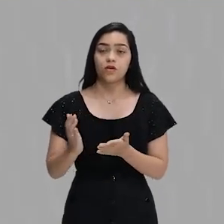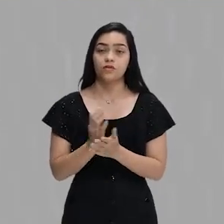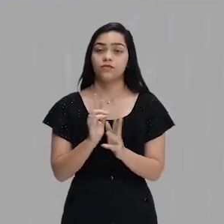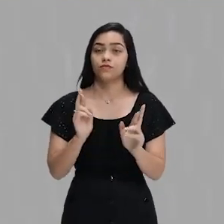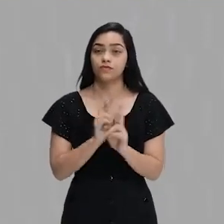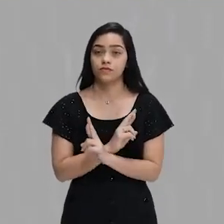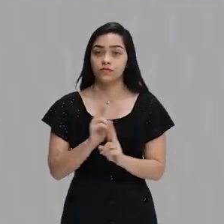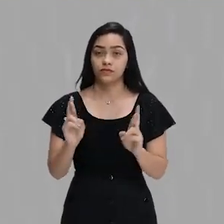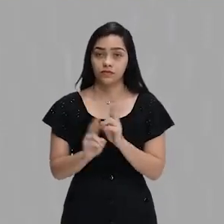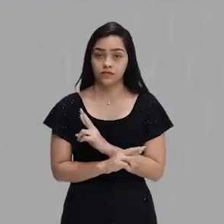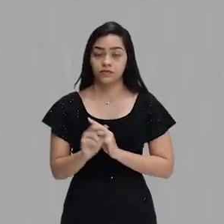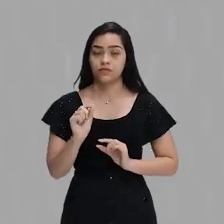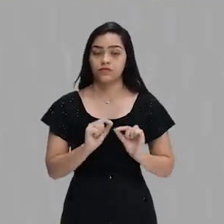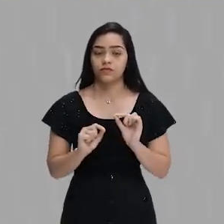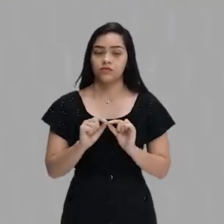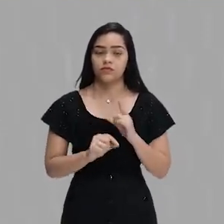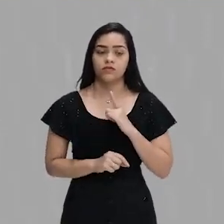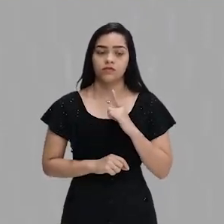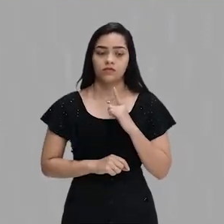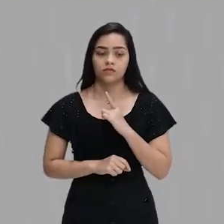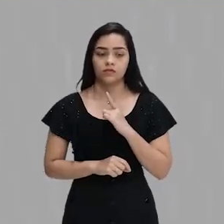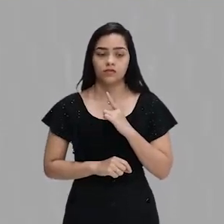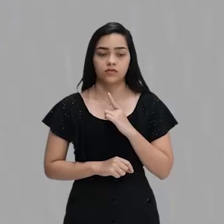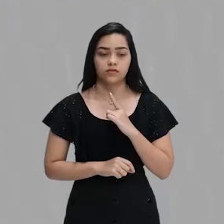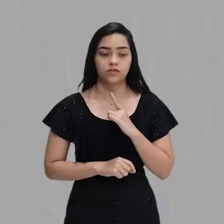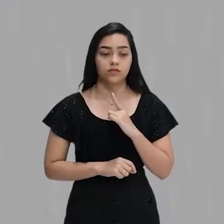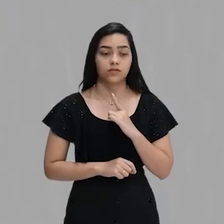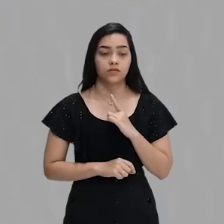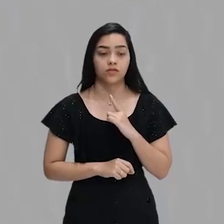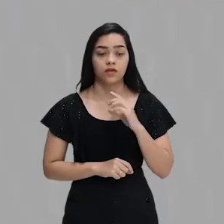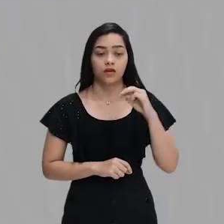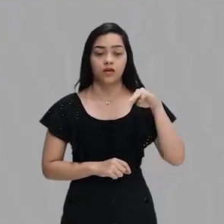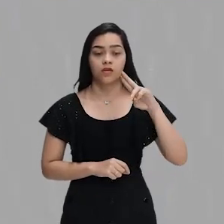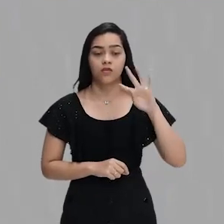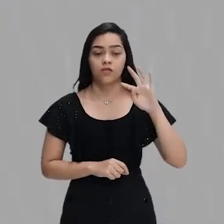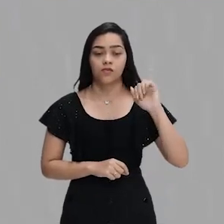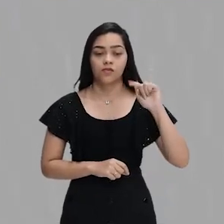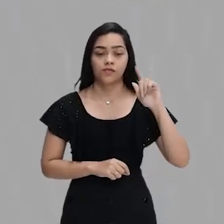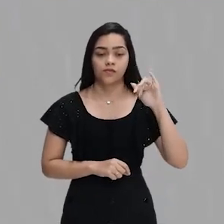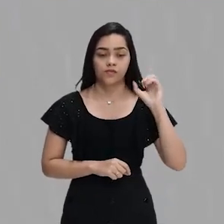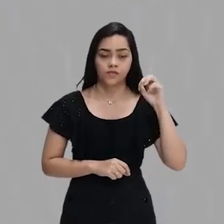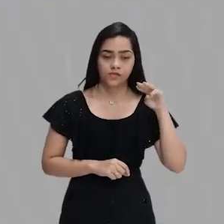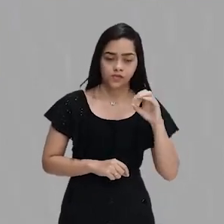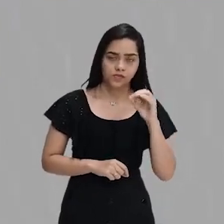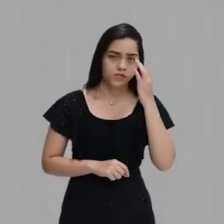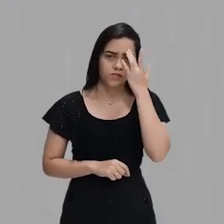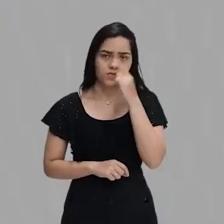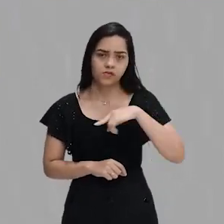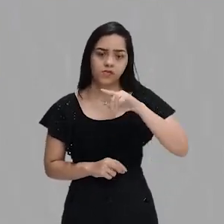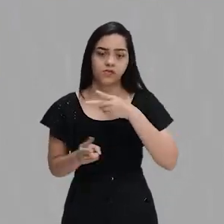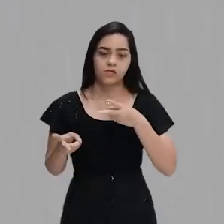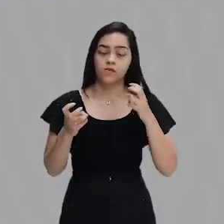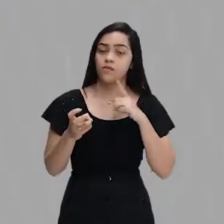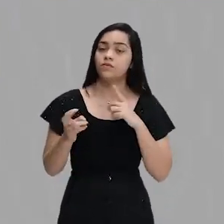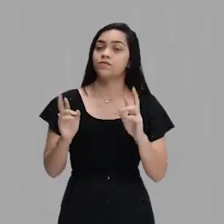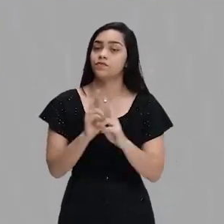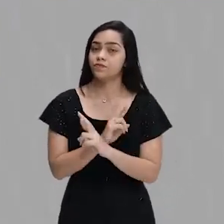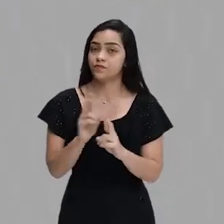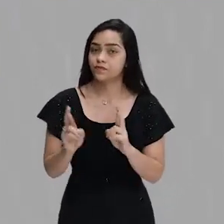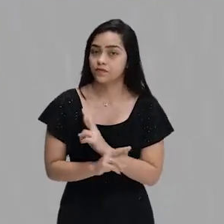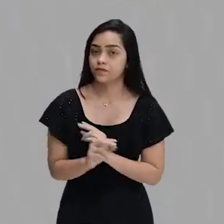relações, né? Que é o mutualismo e a protocooperação. Se vocês perceberem, eu coloquei algumas